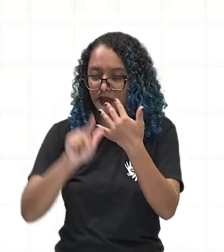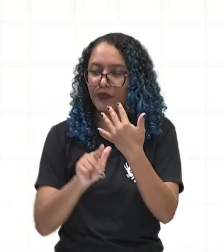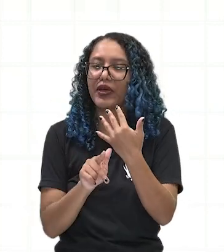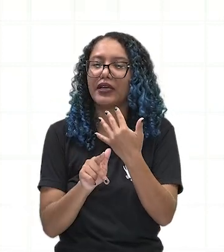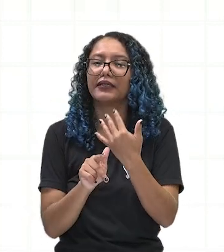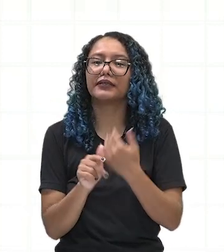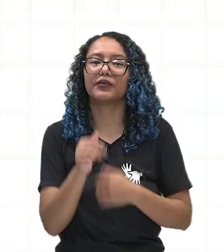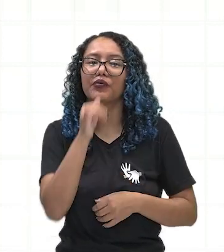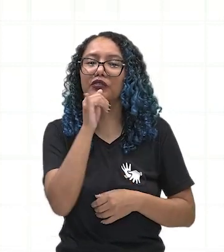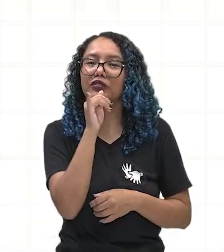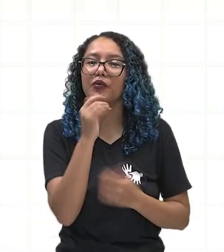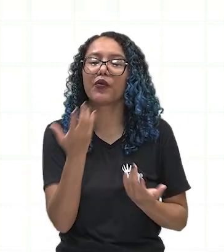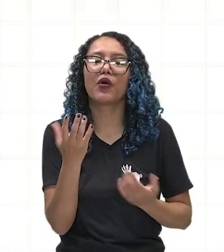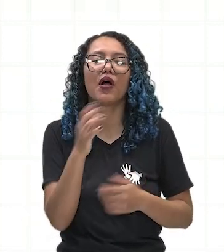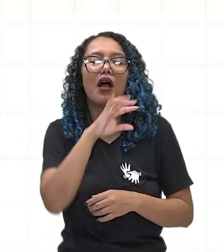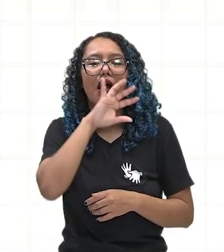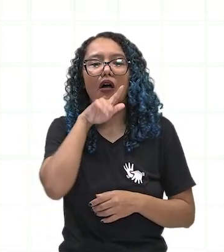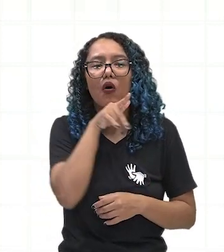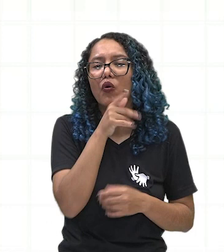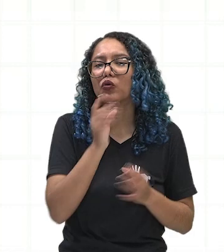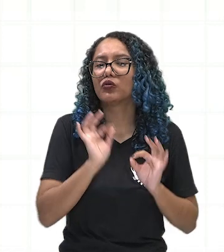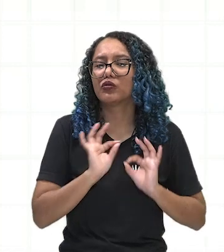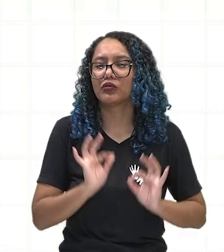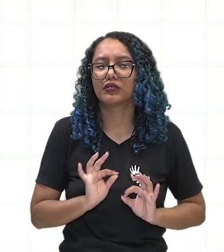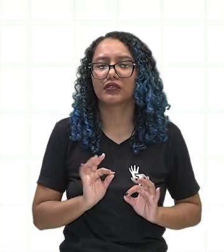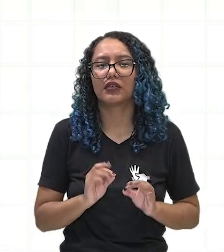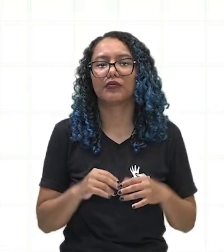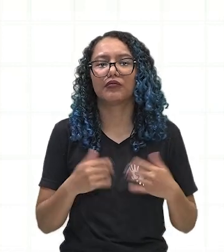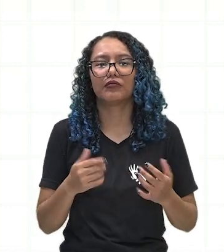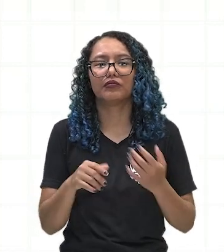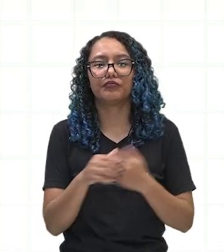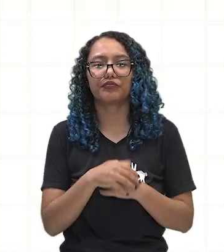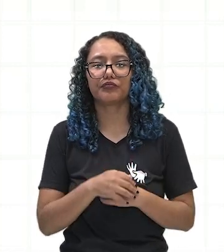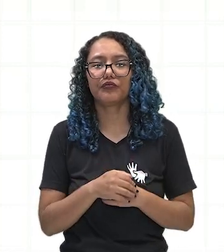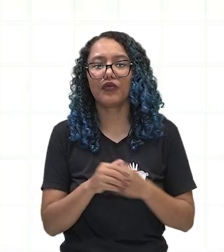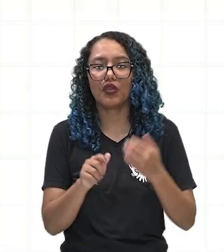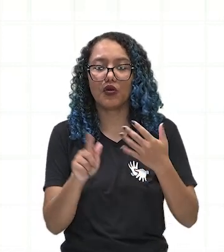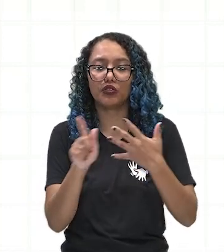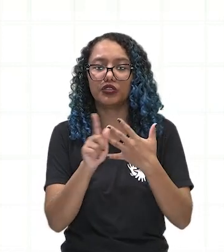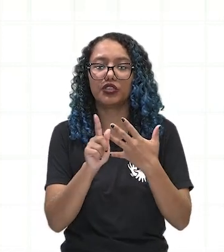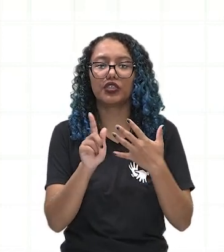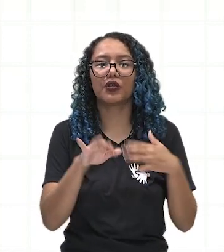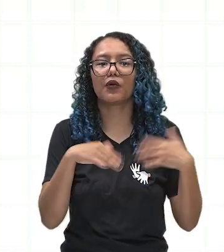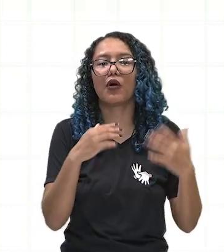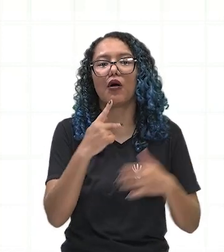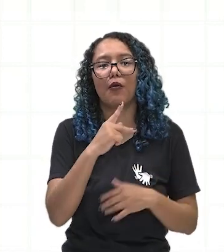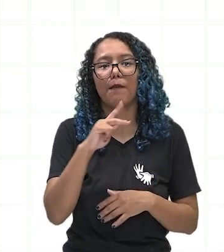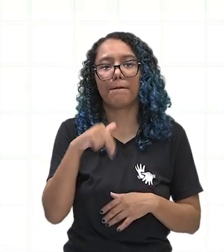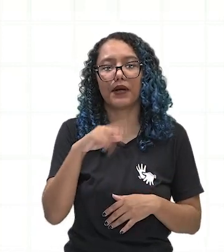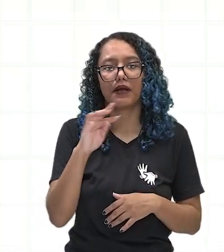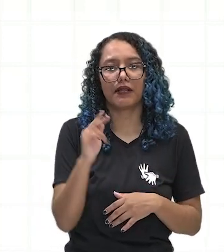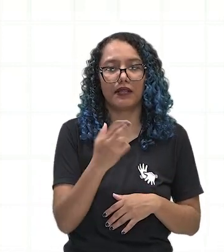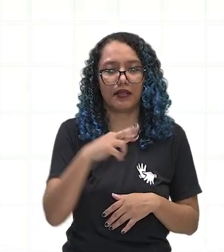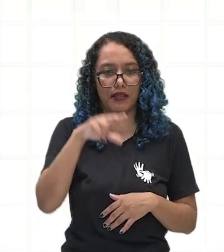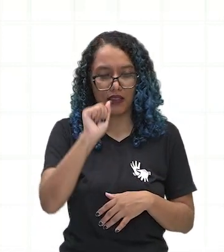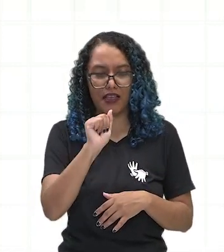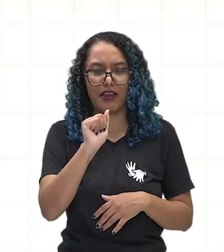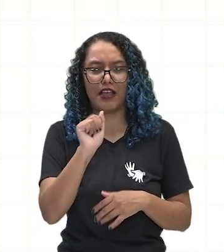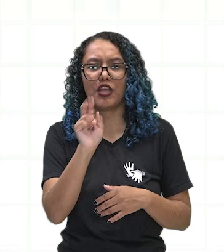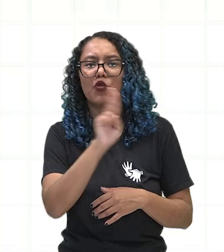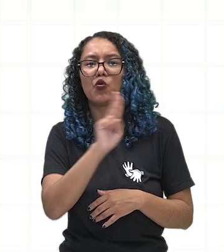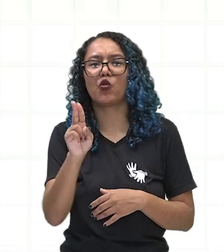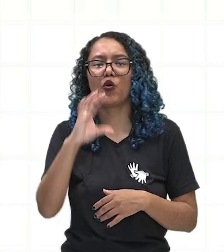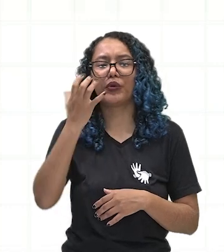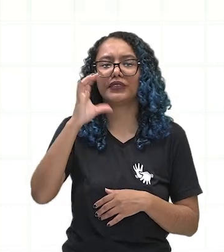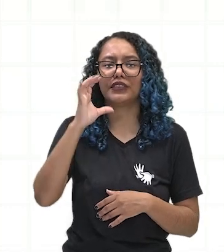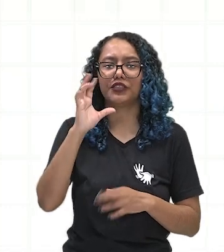referindo. No caso da onça, ela pertence ao gênero Panthera, e o nome científico da espécie que